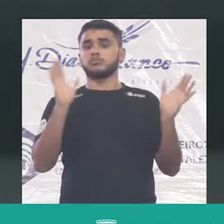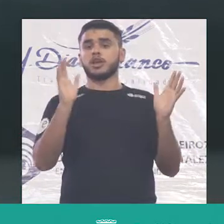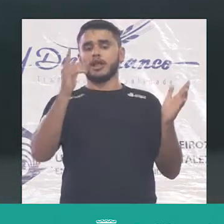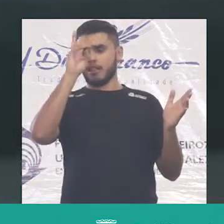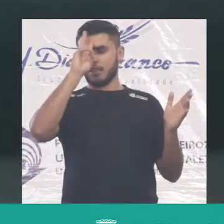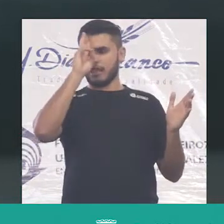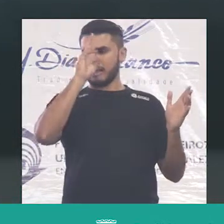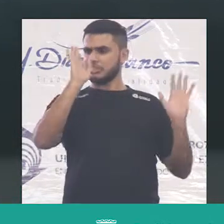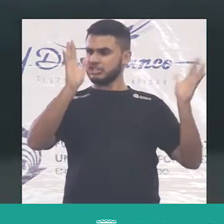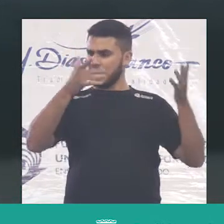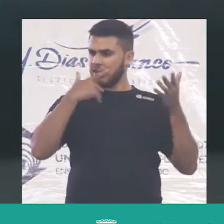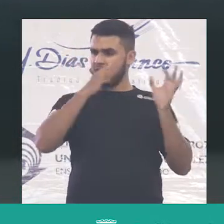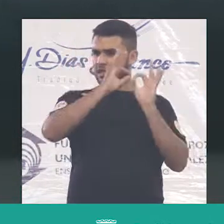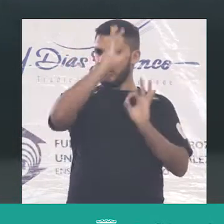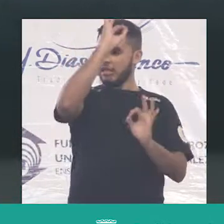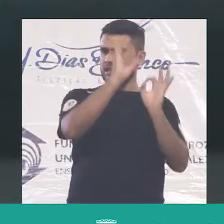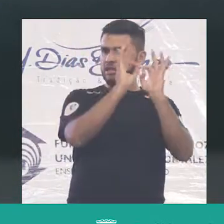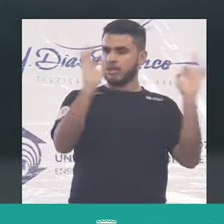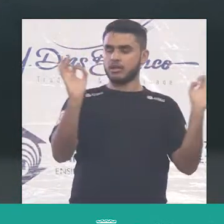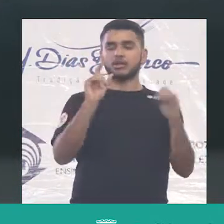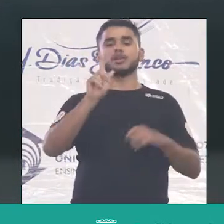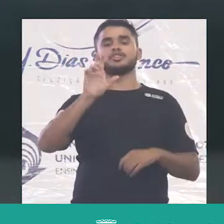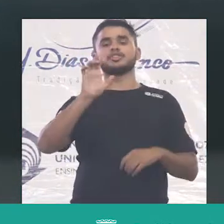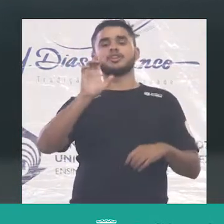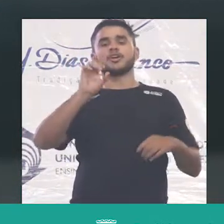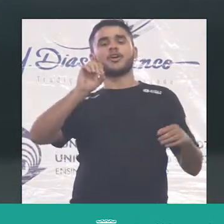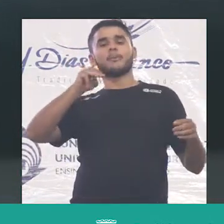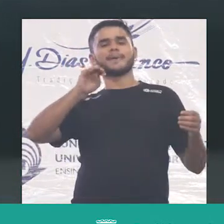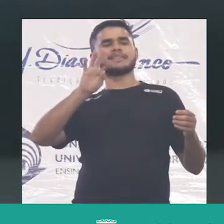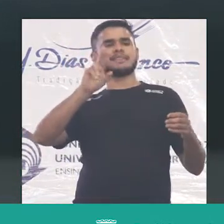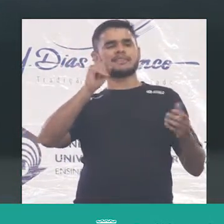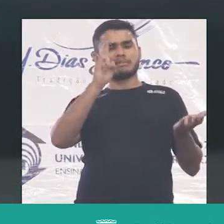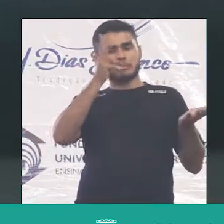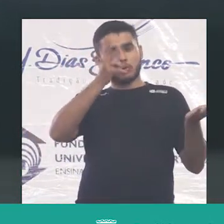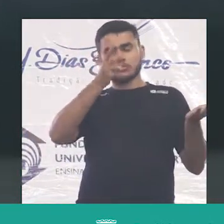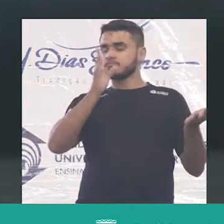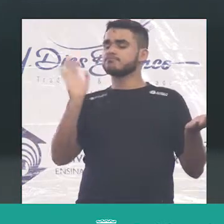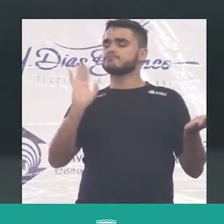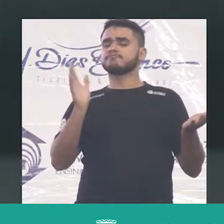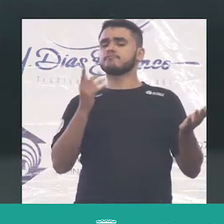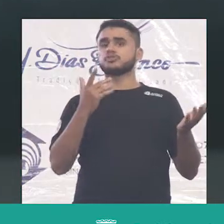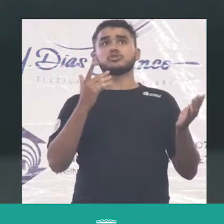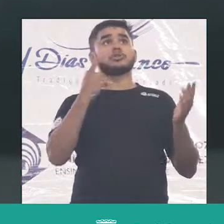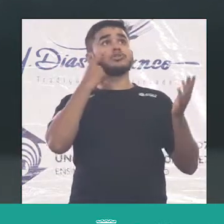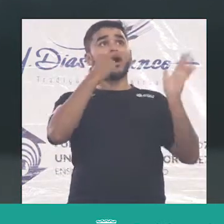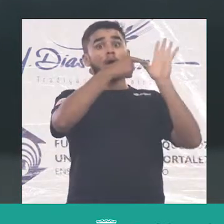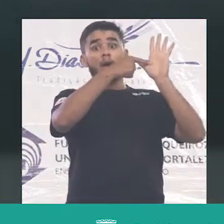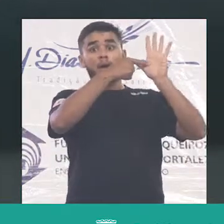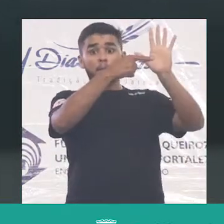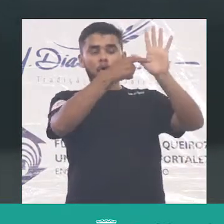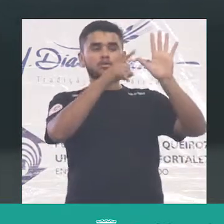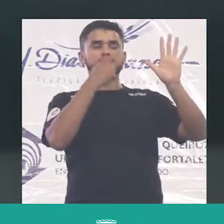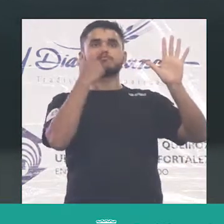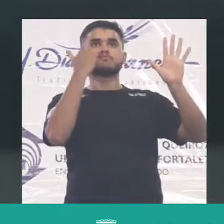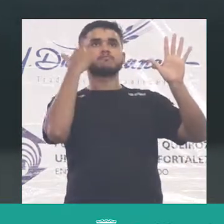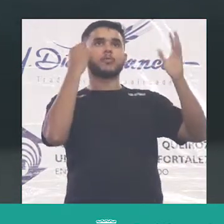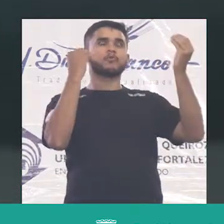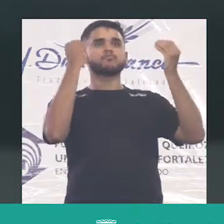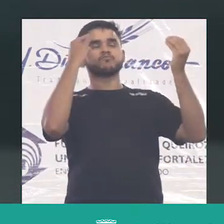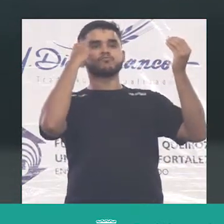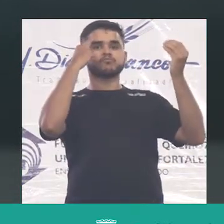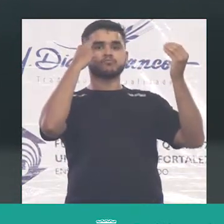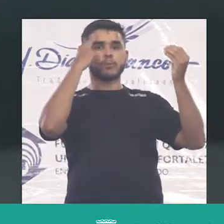acabou. A questão de geometria acabou. Ele só queria nos itens que você representasse isso aí através de uma